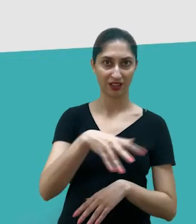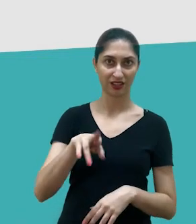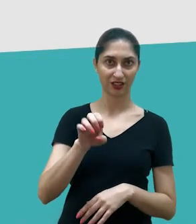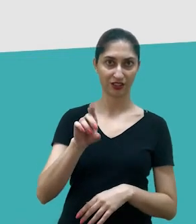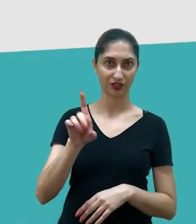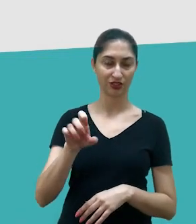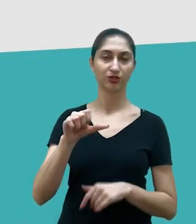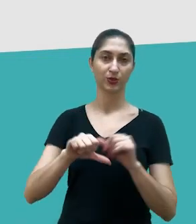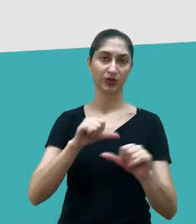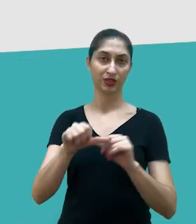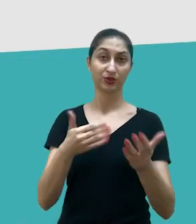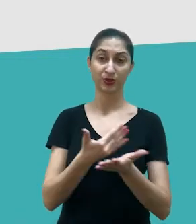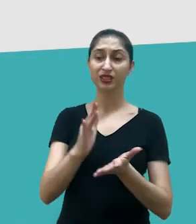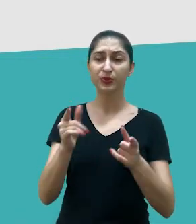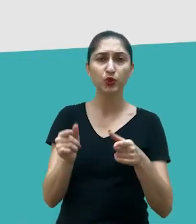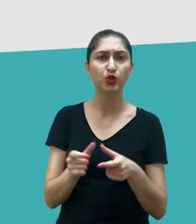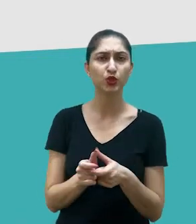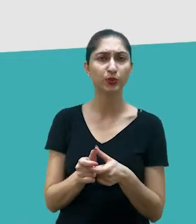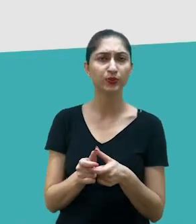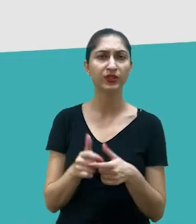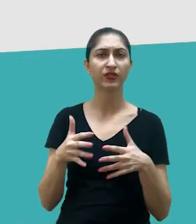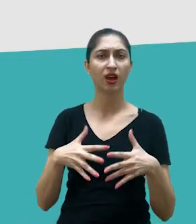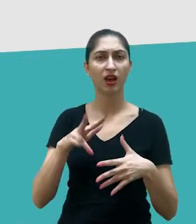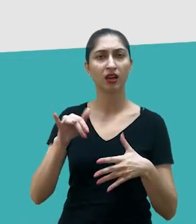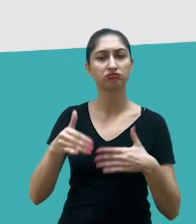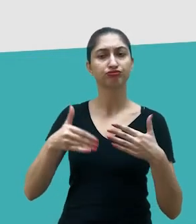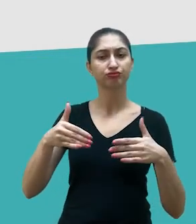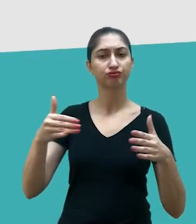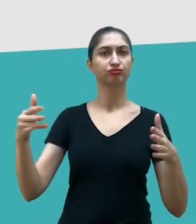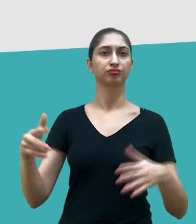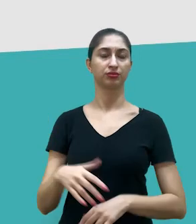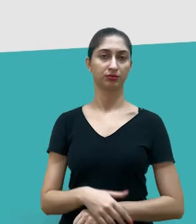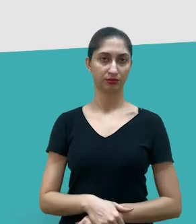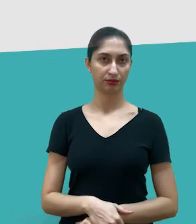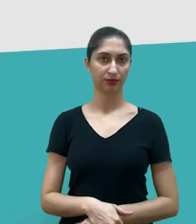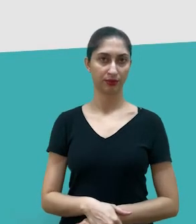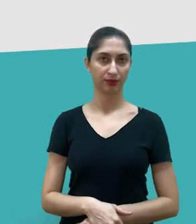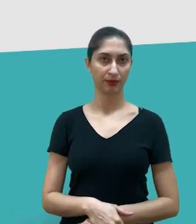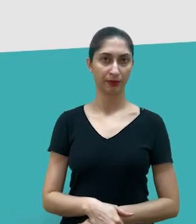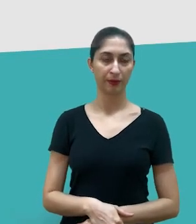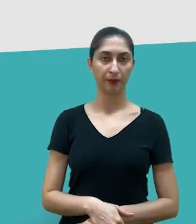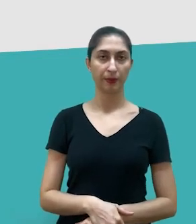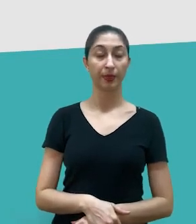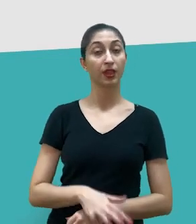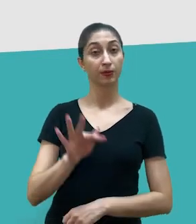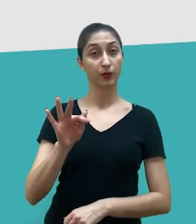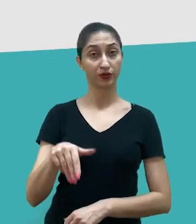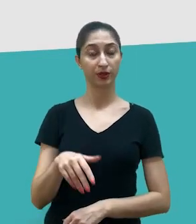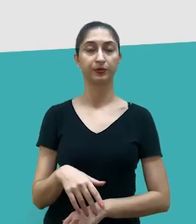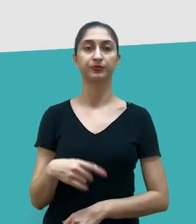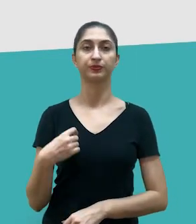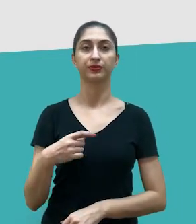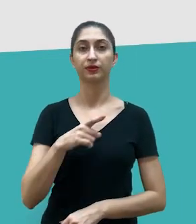de mudança que começa pequenininha e vai se transformando numa grande onda. Não é? E por fim, não